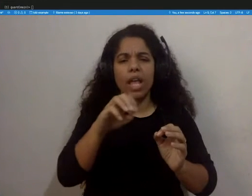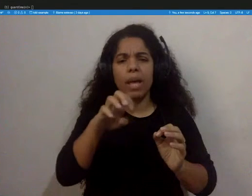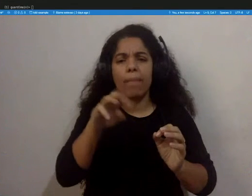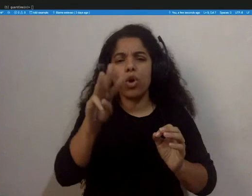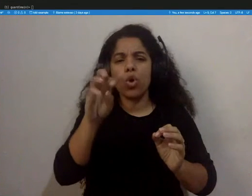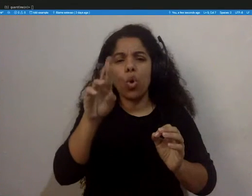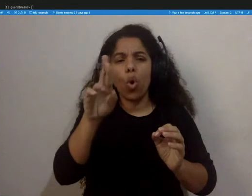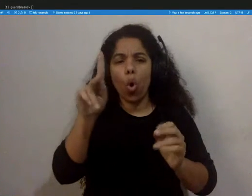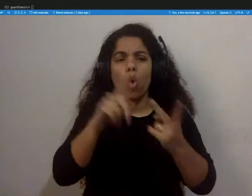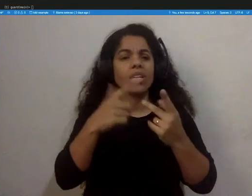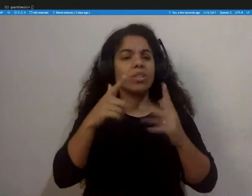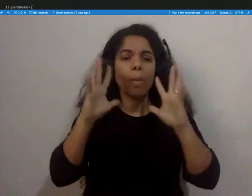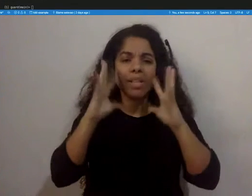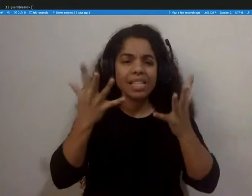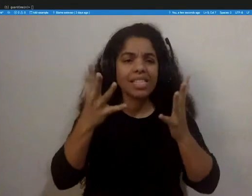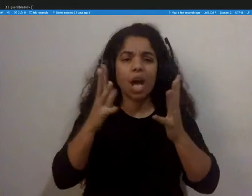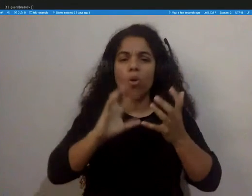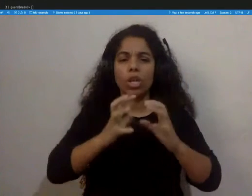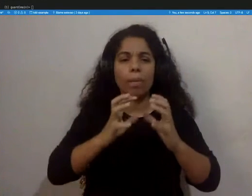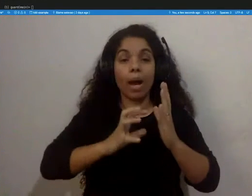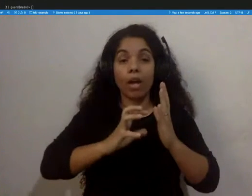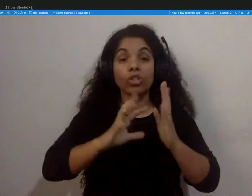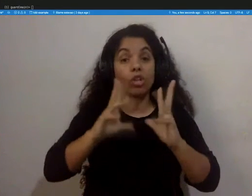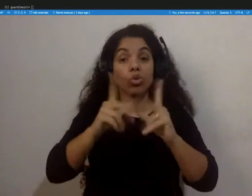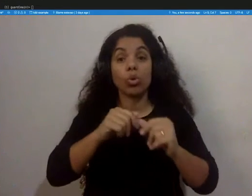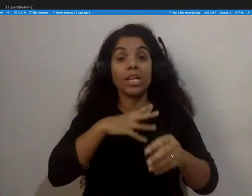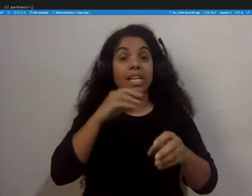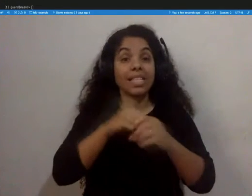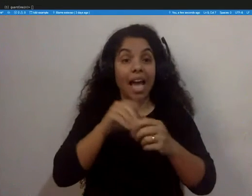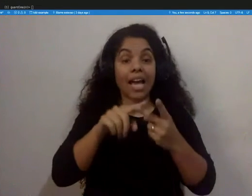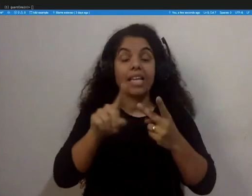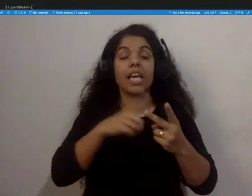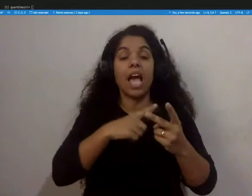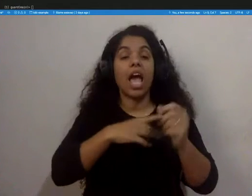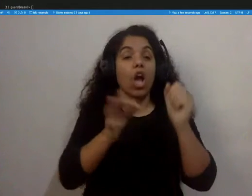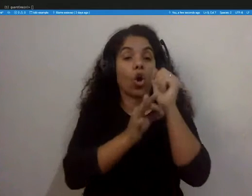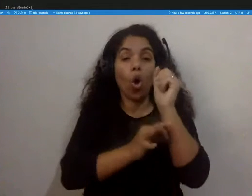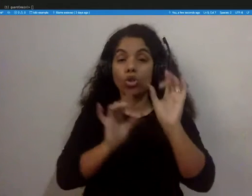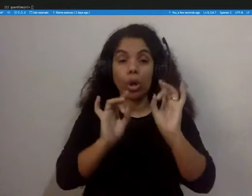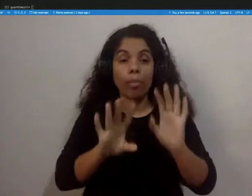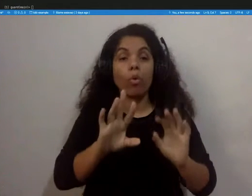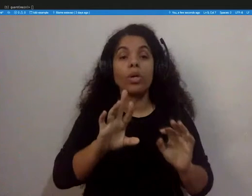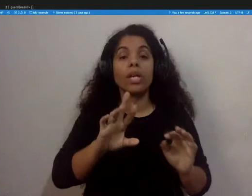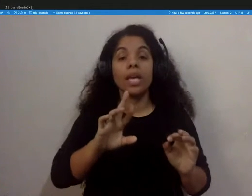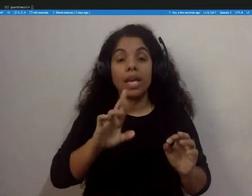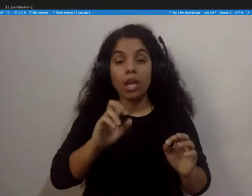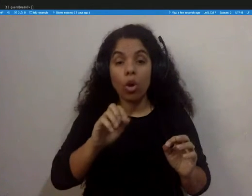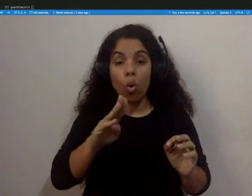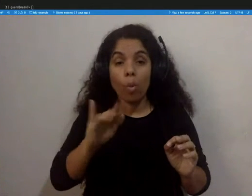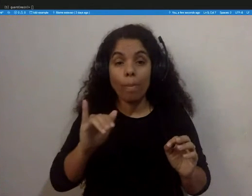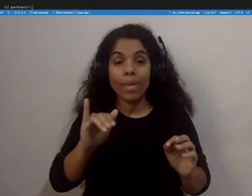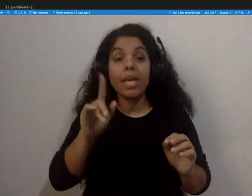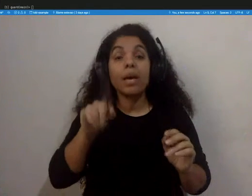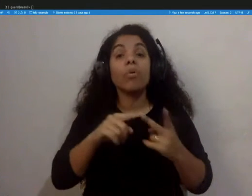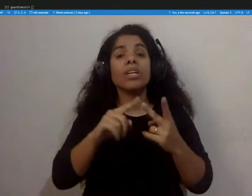decisão de banco de dados ainda. Tudo que está aqui é código puro em Ruby. Ah, Estevão, por que você escolheu o Ruby? Porque eu acho que